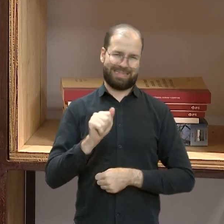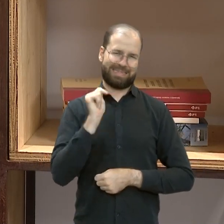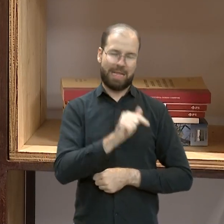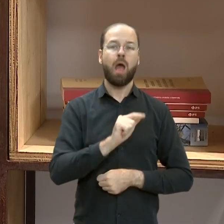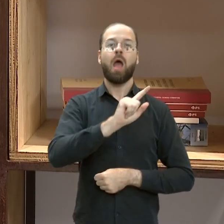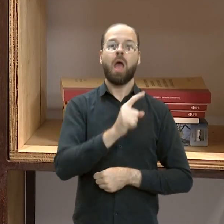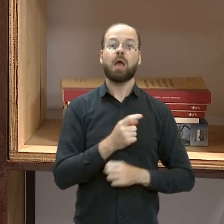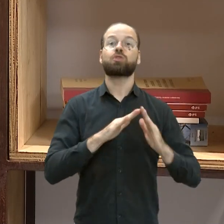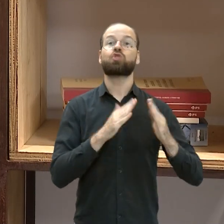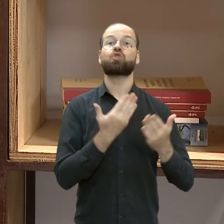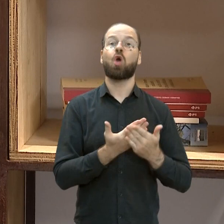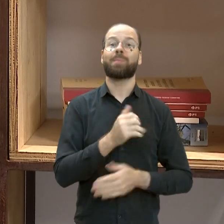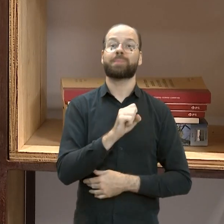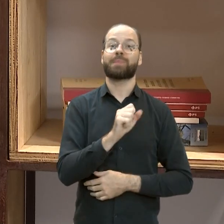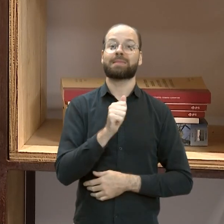colégio, né, de freiras